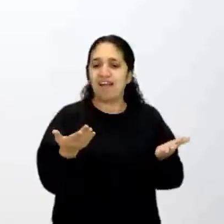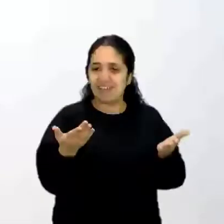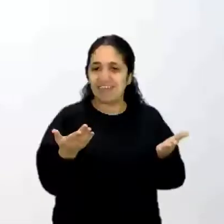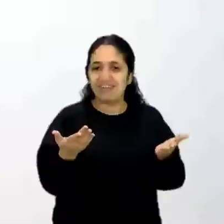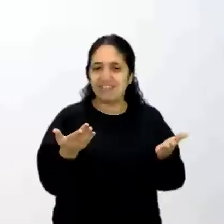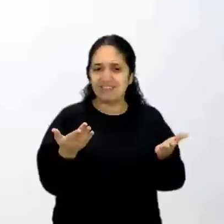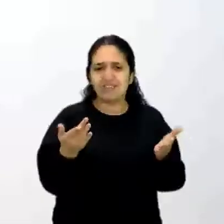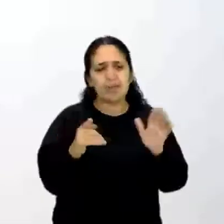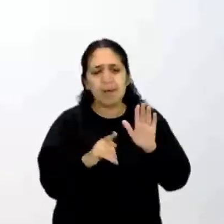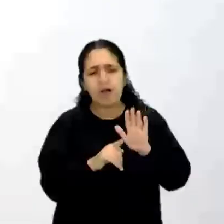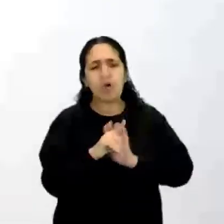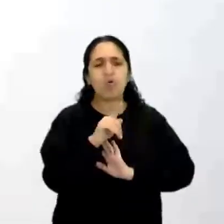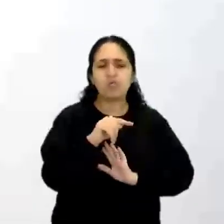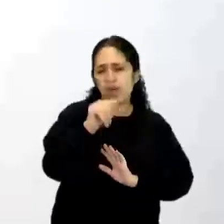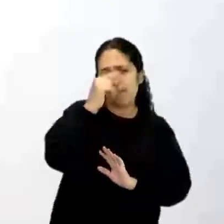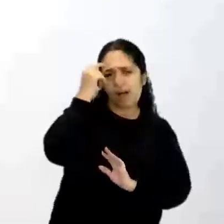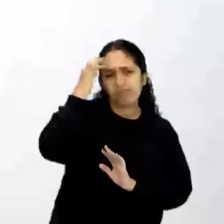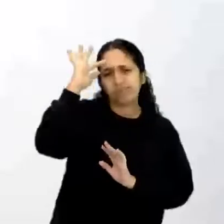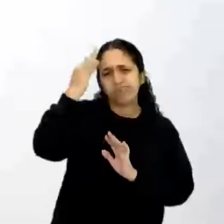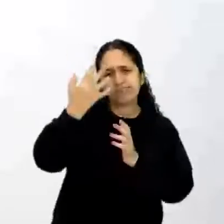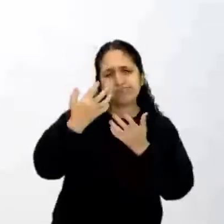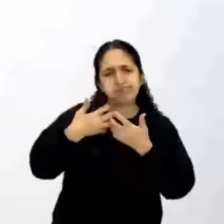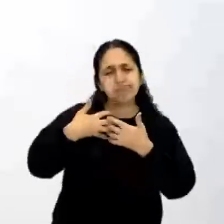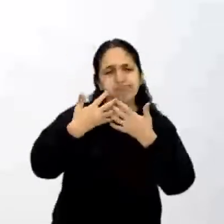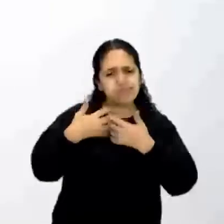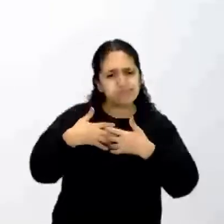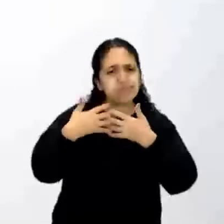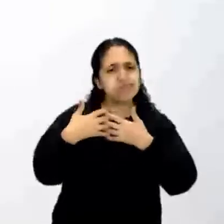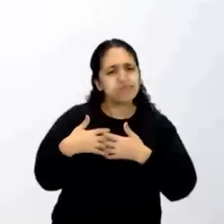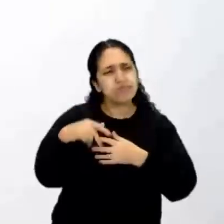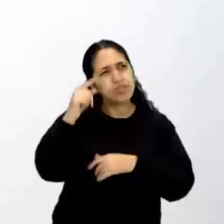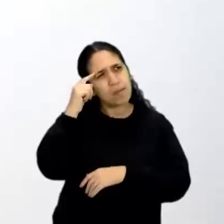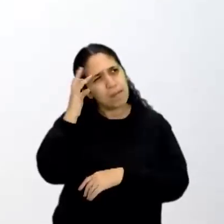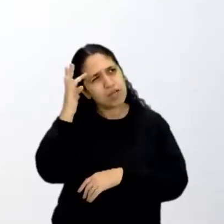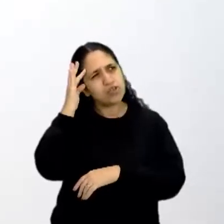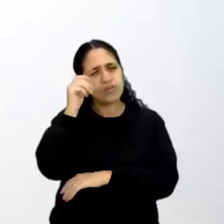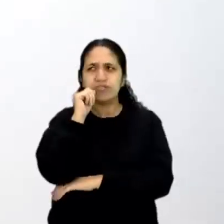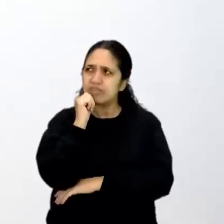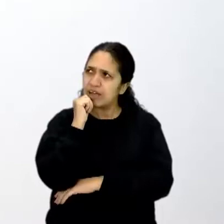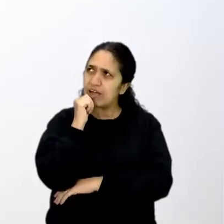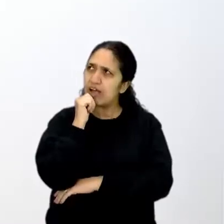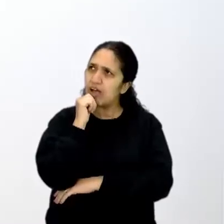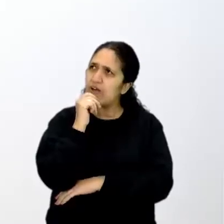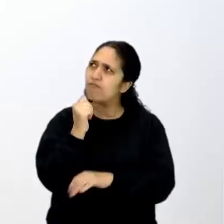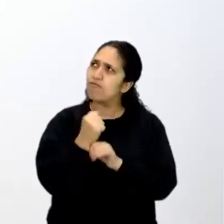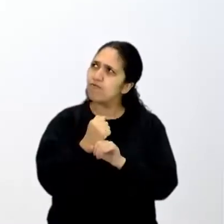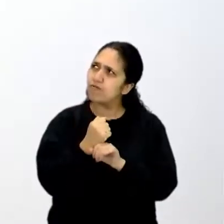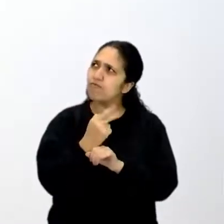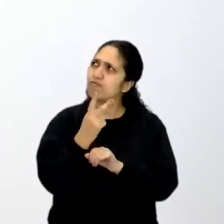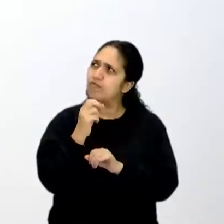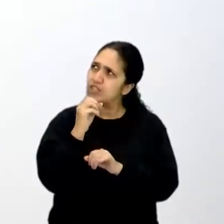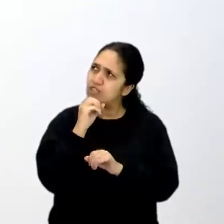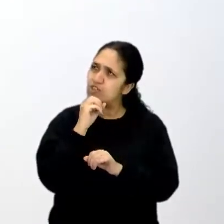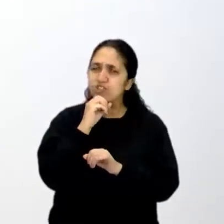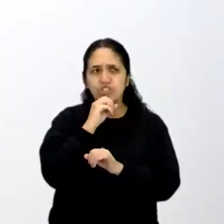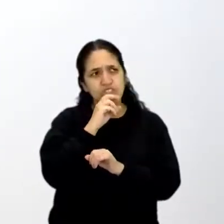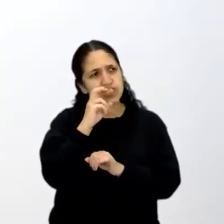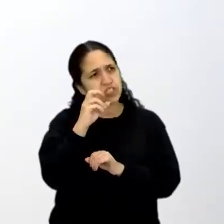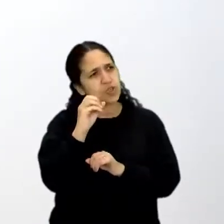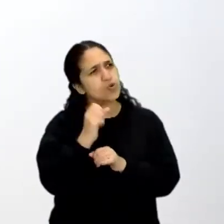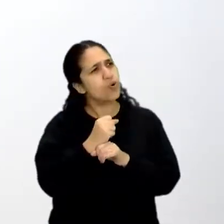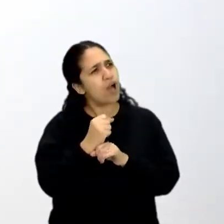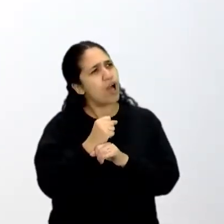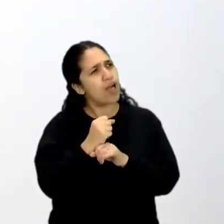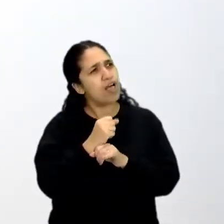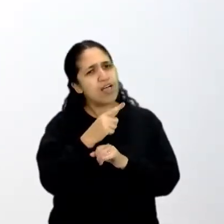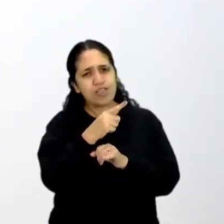aí reflexiva do professor, tá bom? Para a gente ir imaginando, será que daqui 20 aí ou 50 anos a gente vai